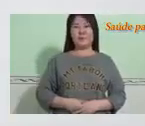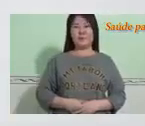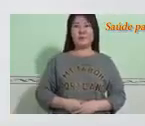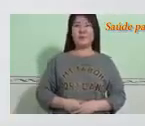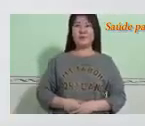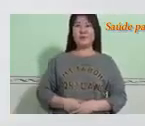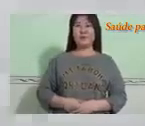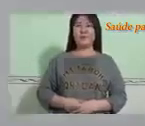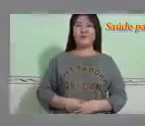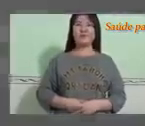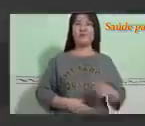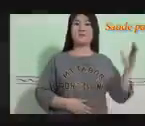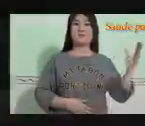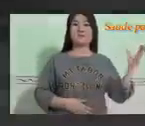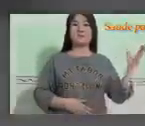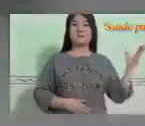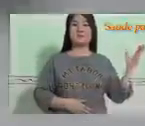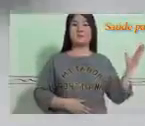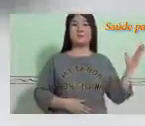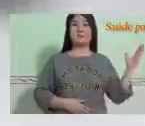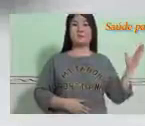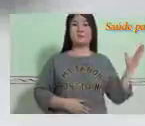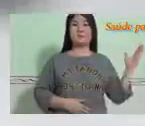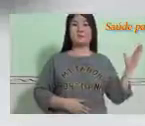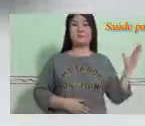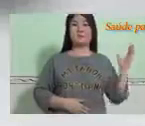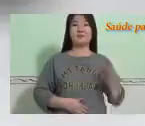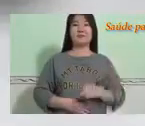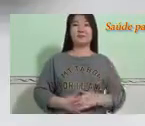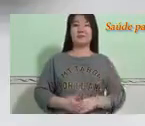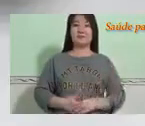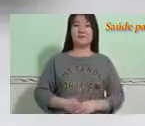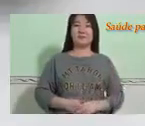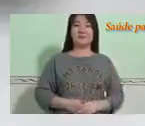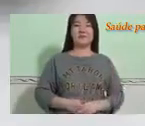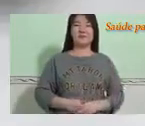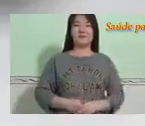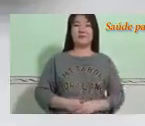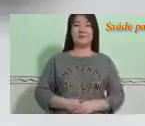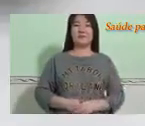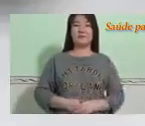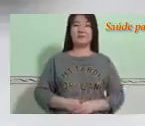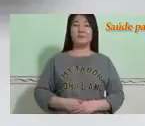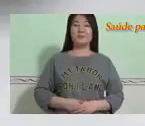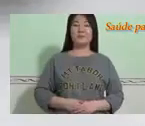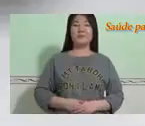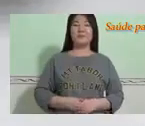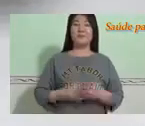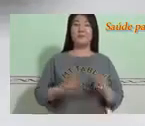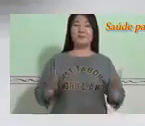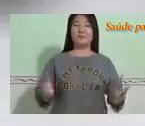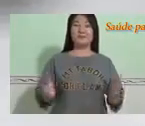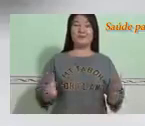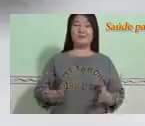DSCOBRIRAM, que é a proteína aroialectina, presente na geleia areal, PROMOVE, o crescimento e a